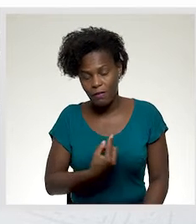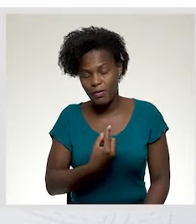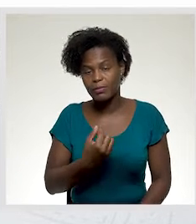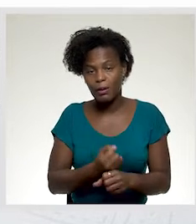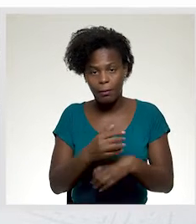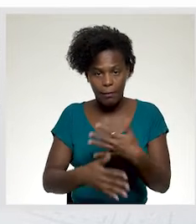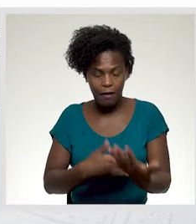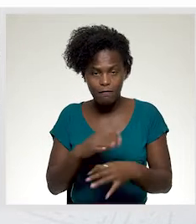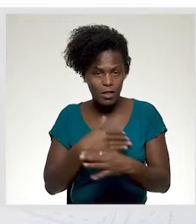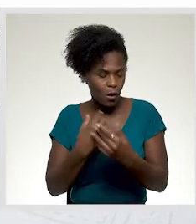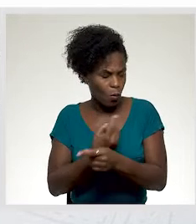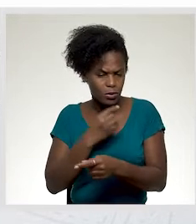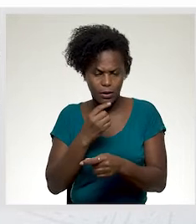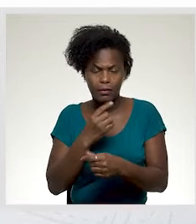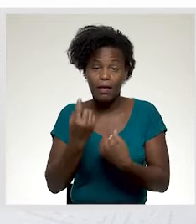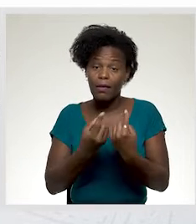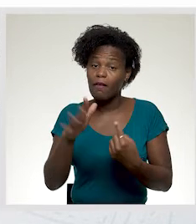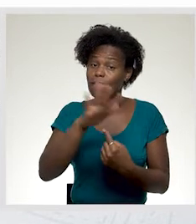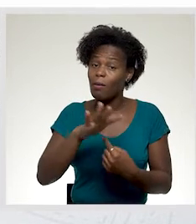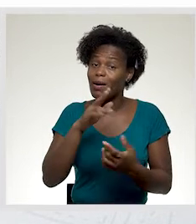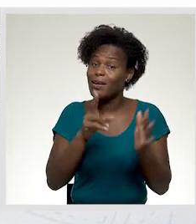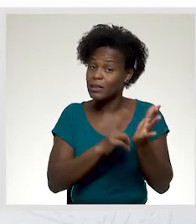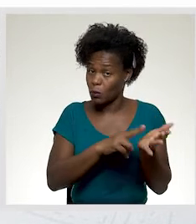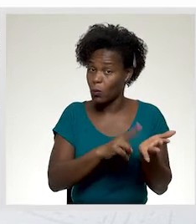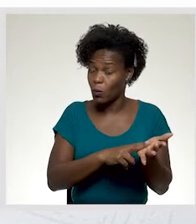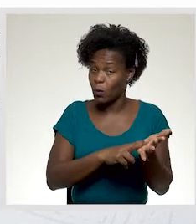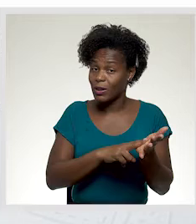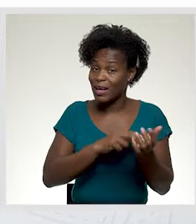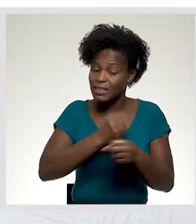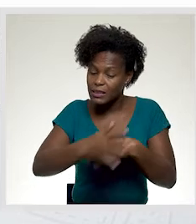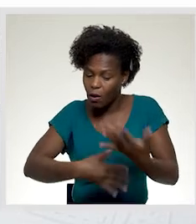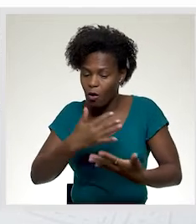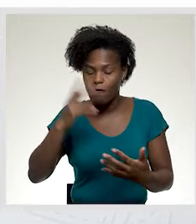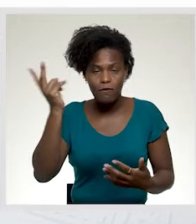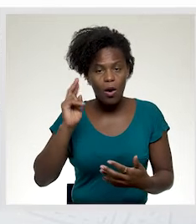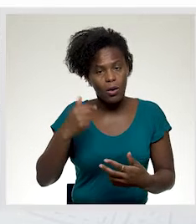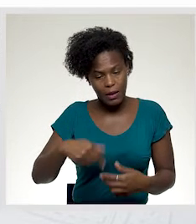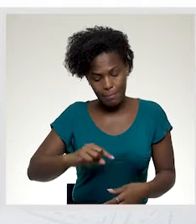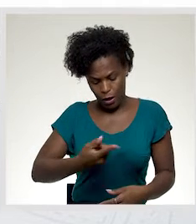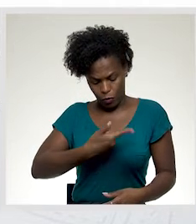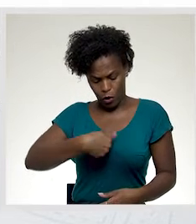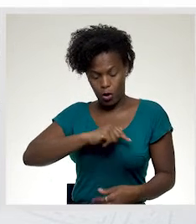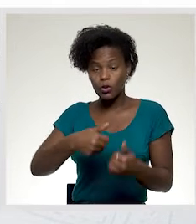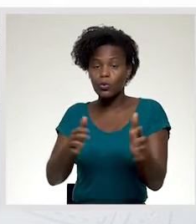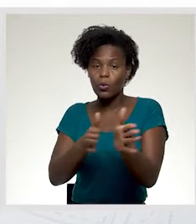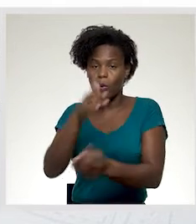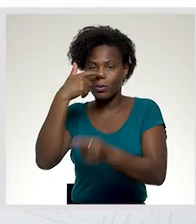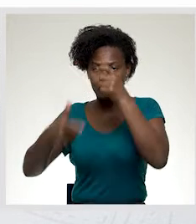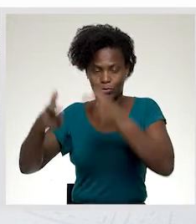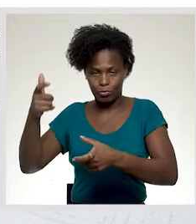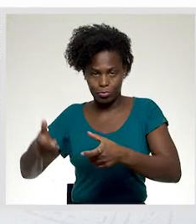agir de tal maneira que as razões das nossas ações sejam válidas para nós e para